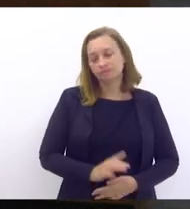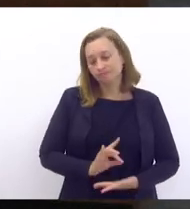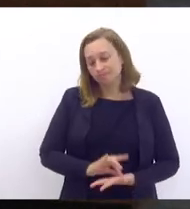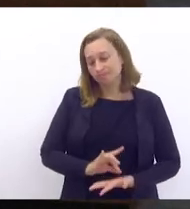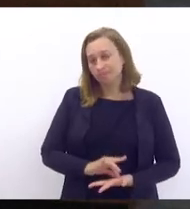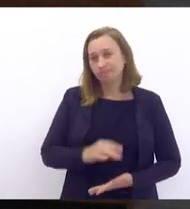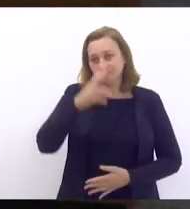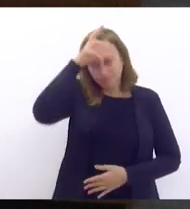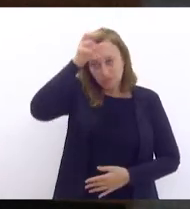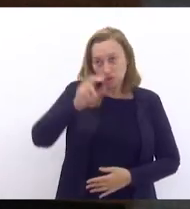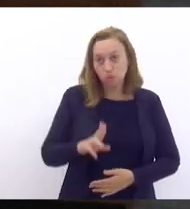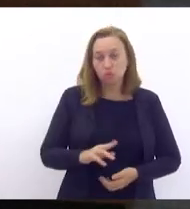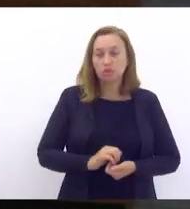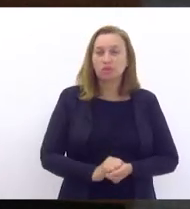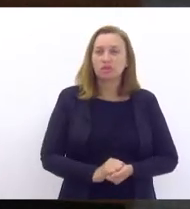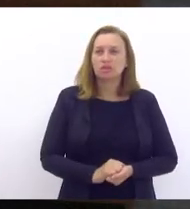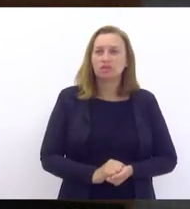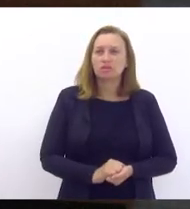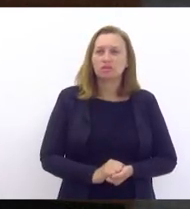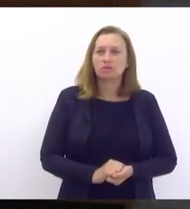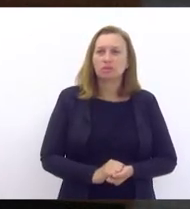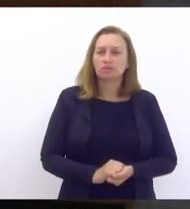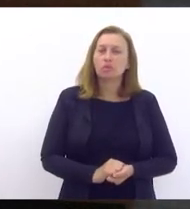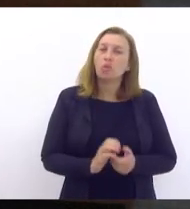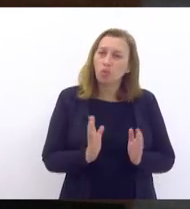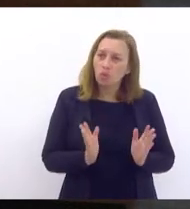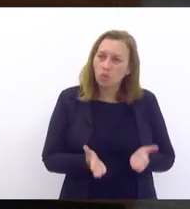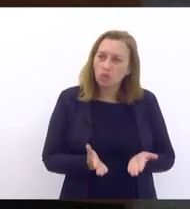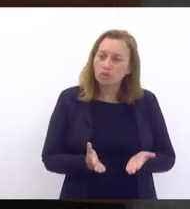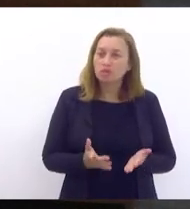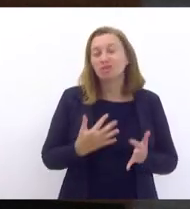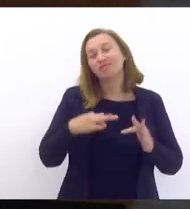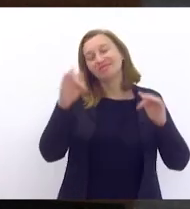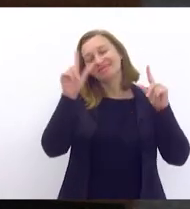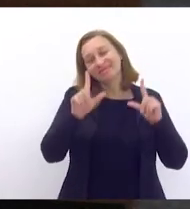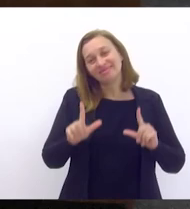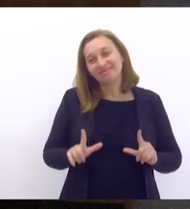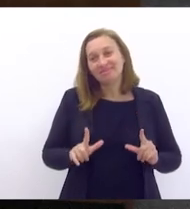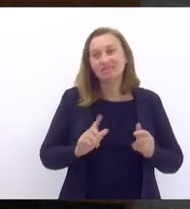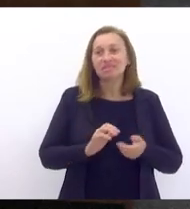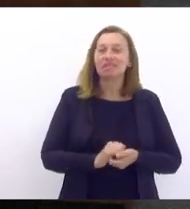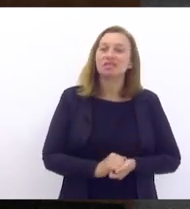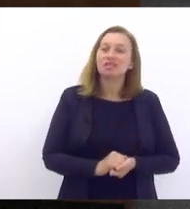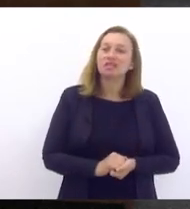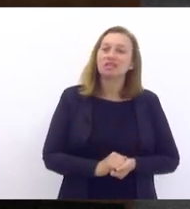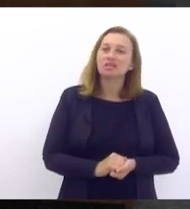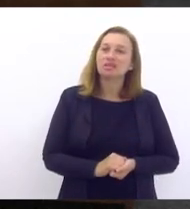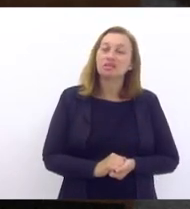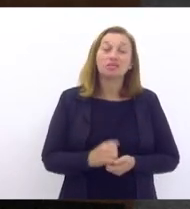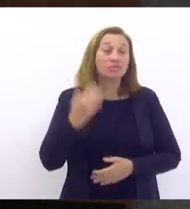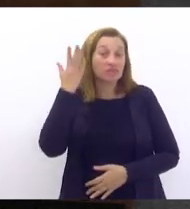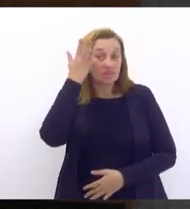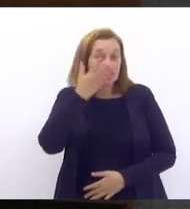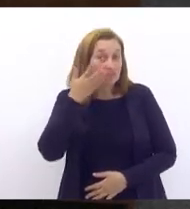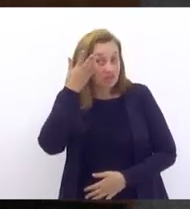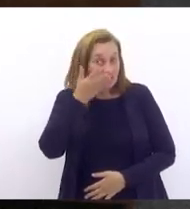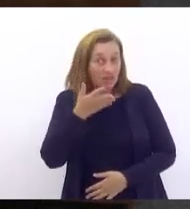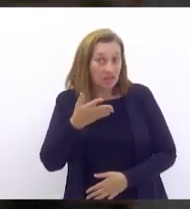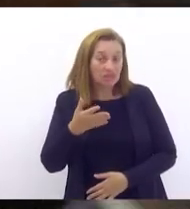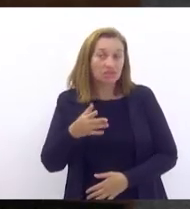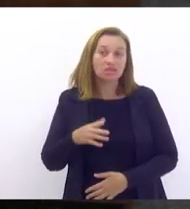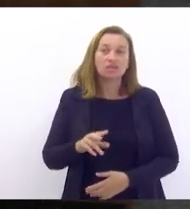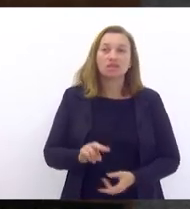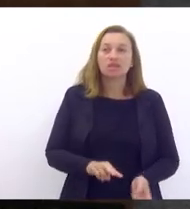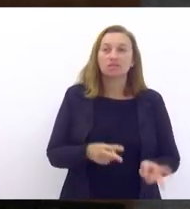sinceramente, tia Ju, eu hoje fiquei tão feliz aí com mais cedo a mensagem encaminhada pelo